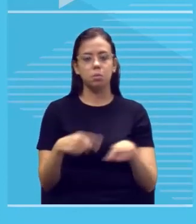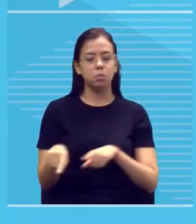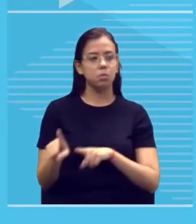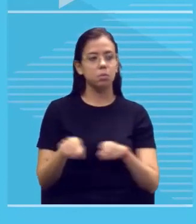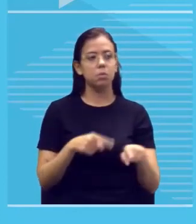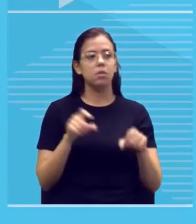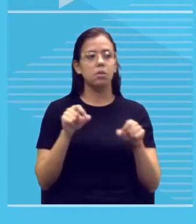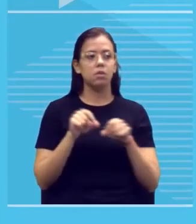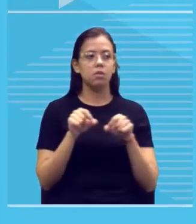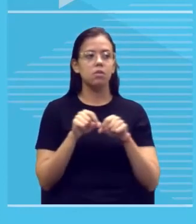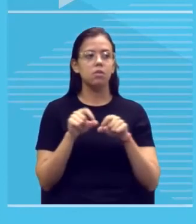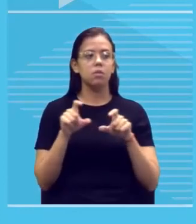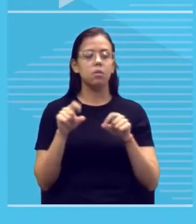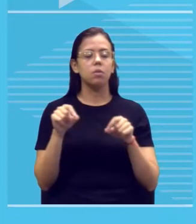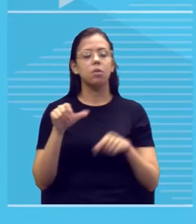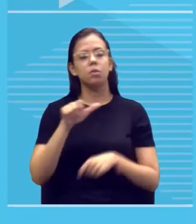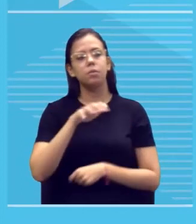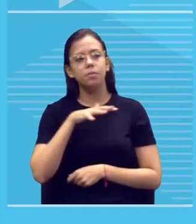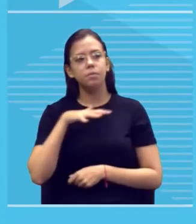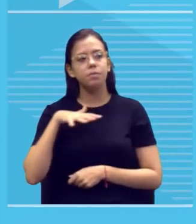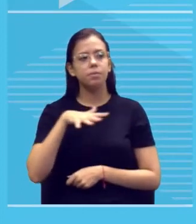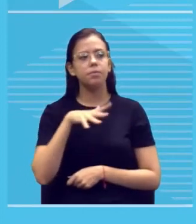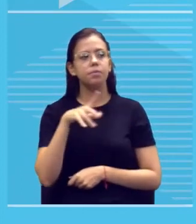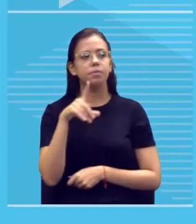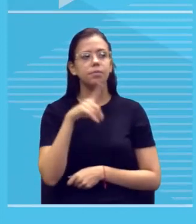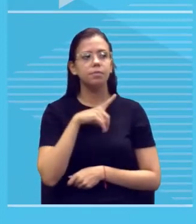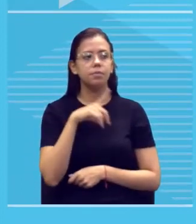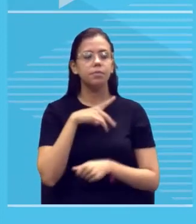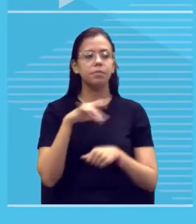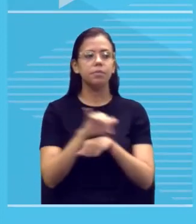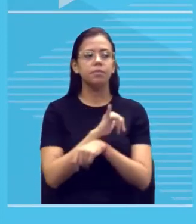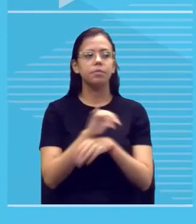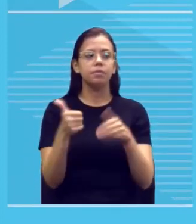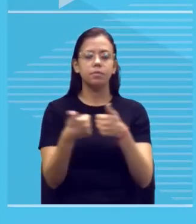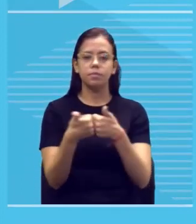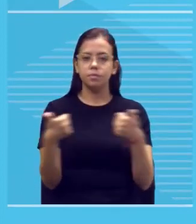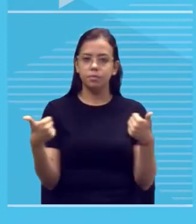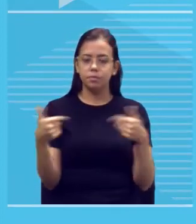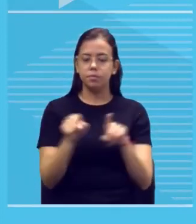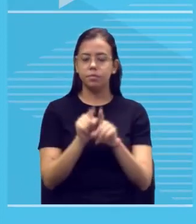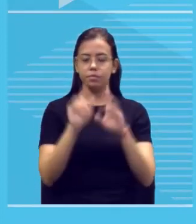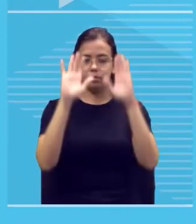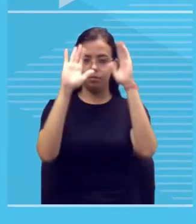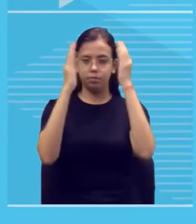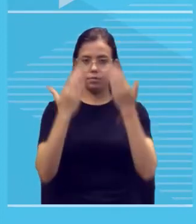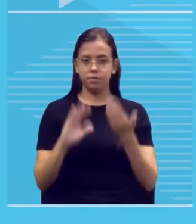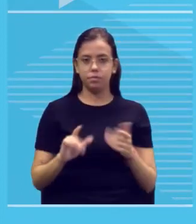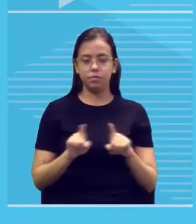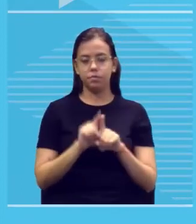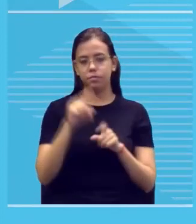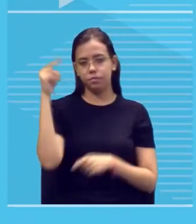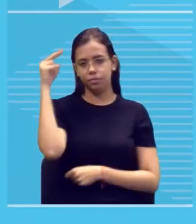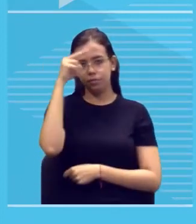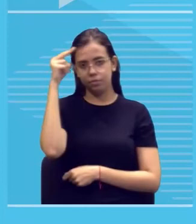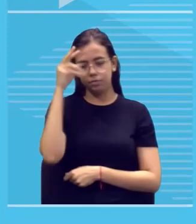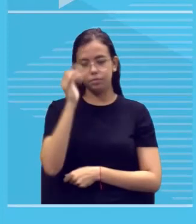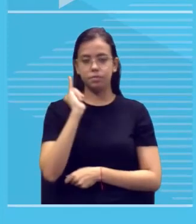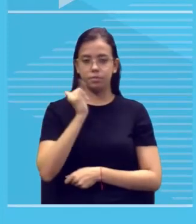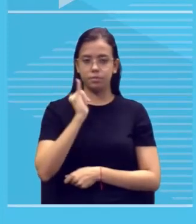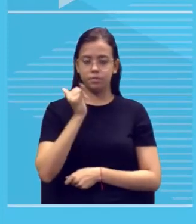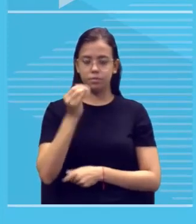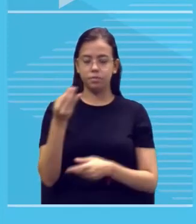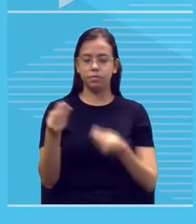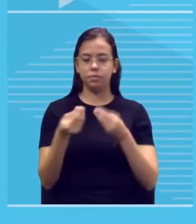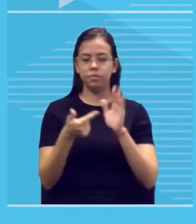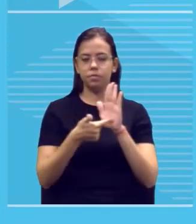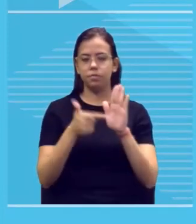essa construção de uma atmosfera né como instrumento de afastamento e análise né aí a história contada como metáfora e